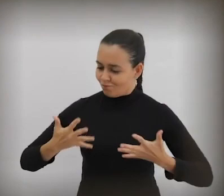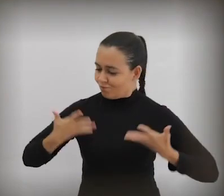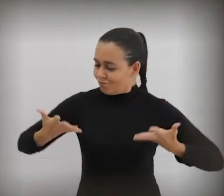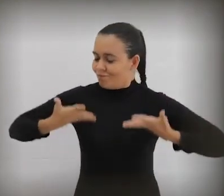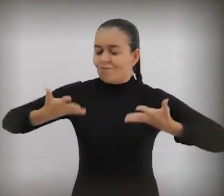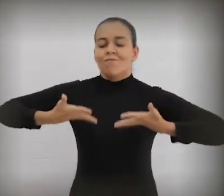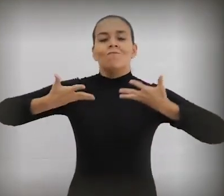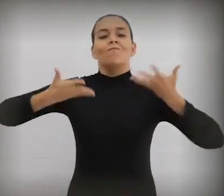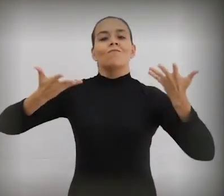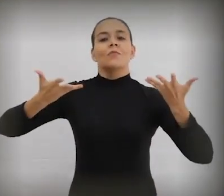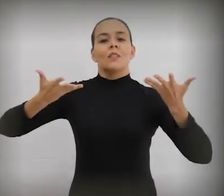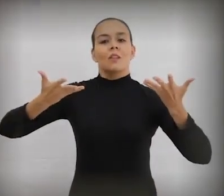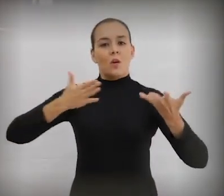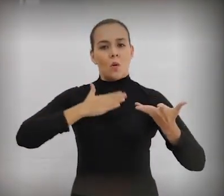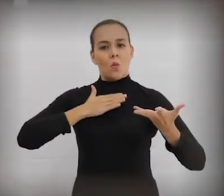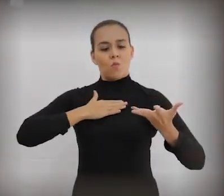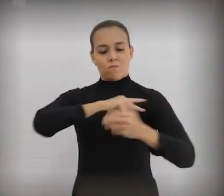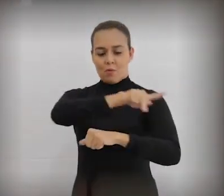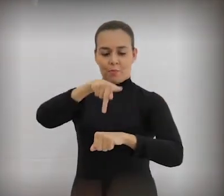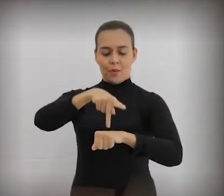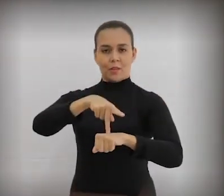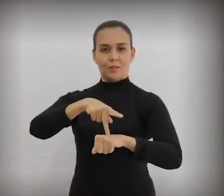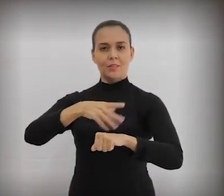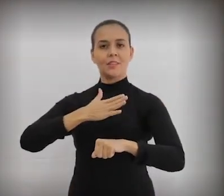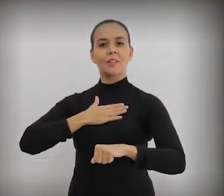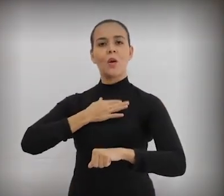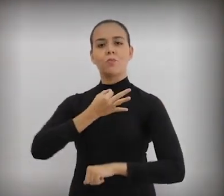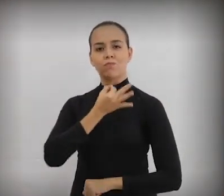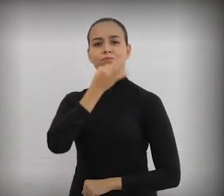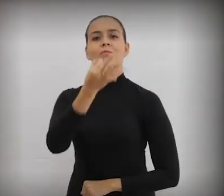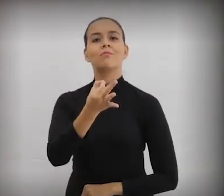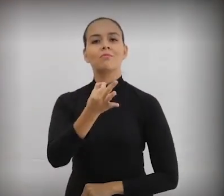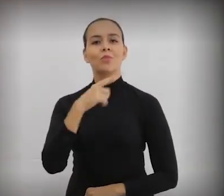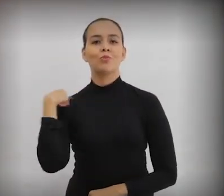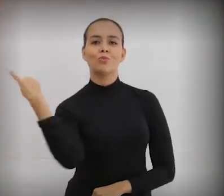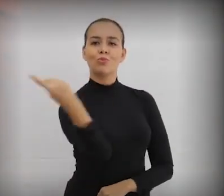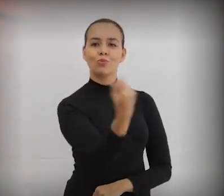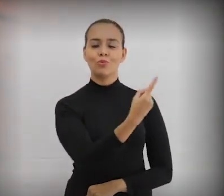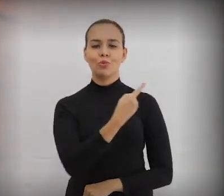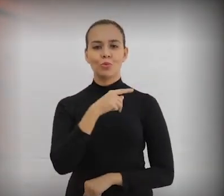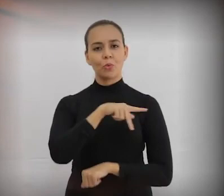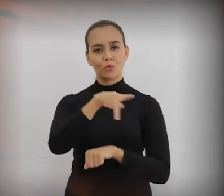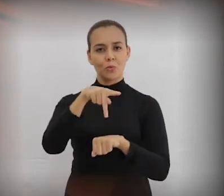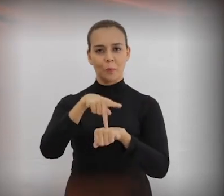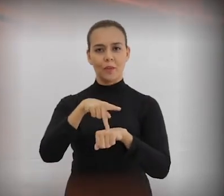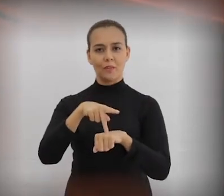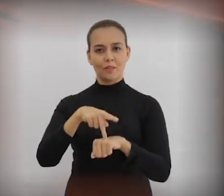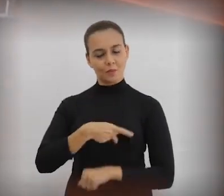O meu país é meu lugar de fala, nosso país, nosso lugar de fala.